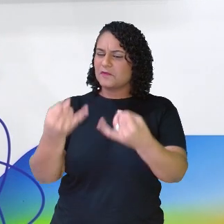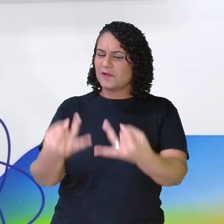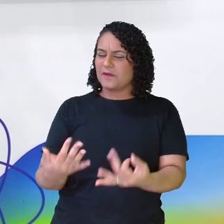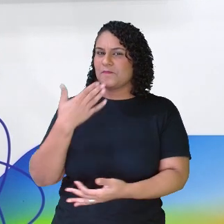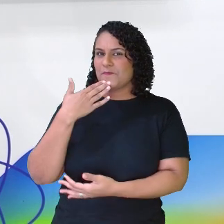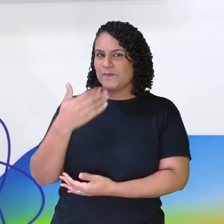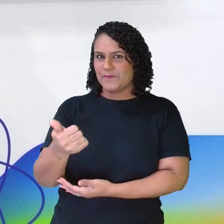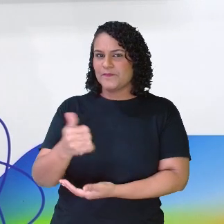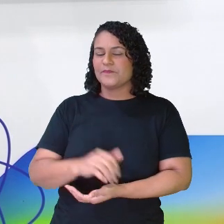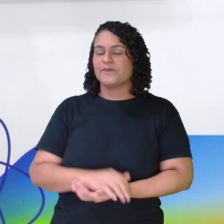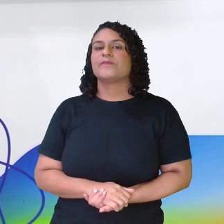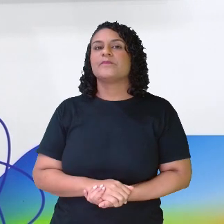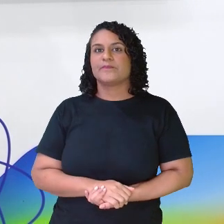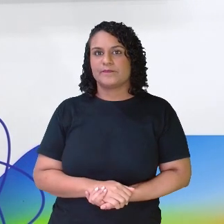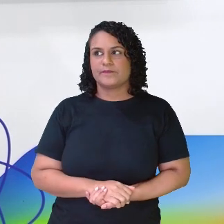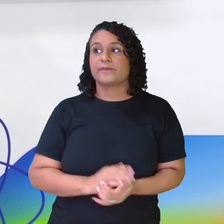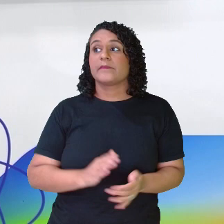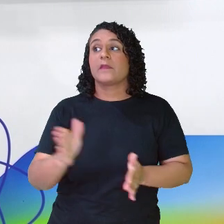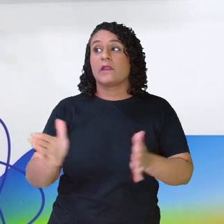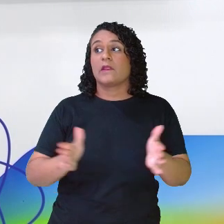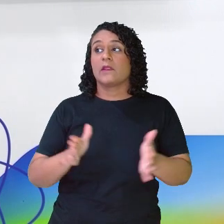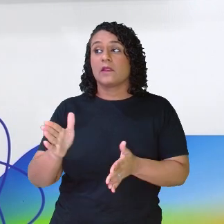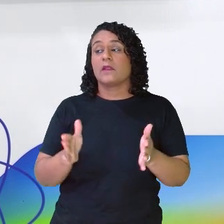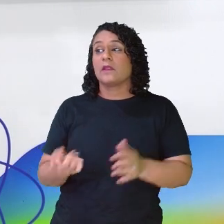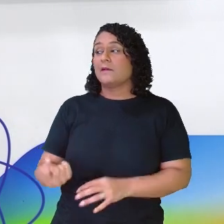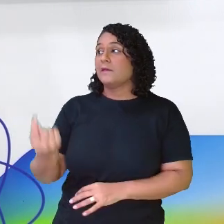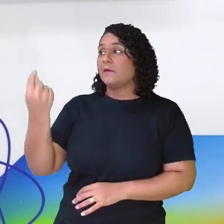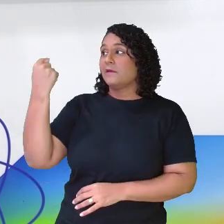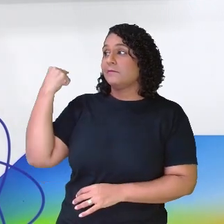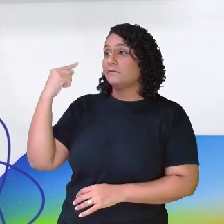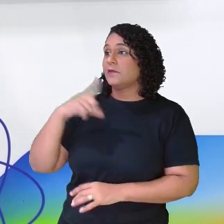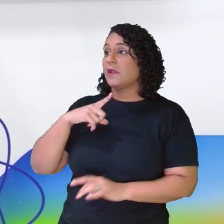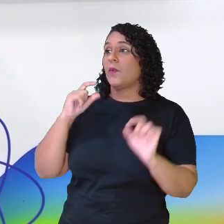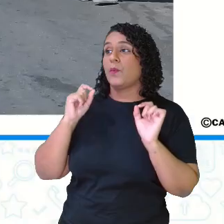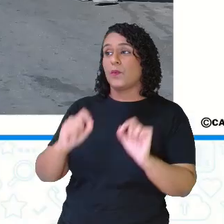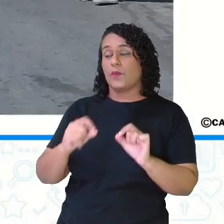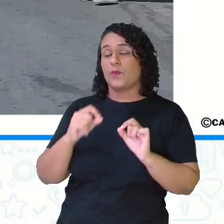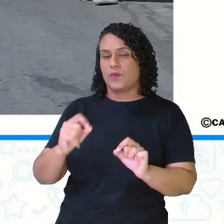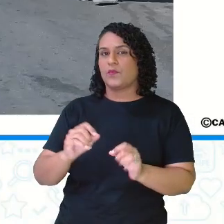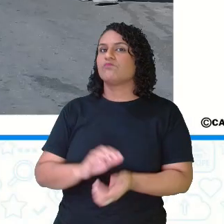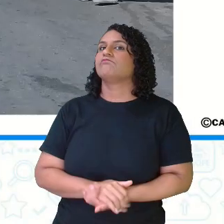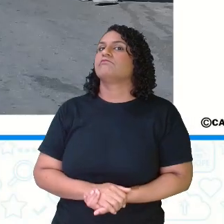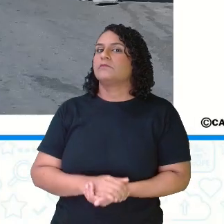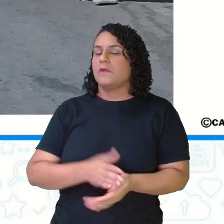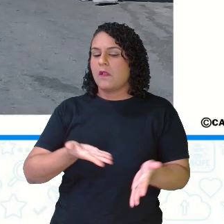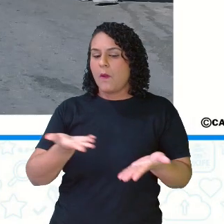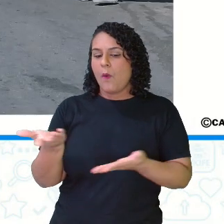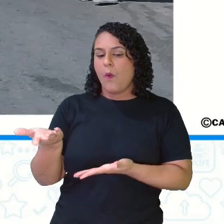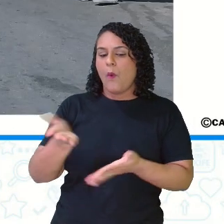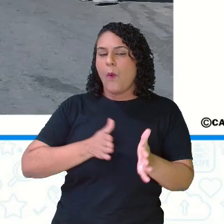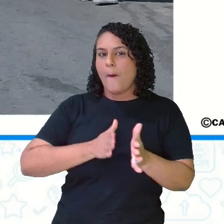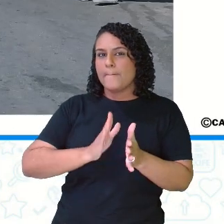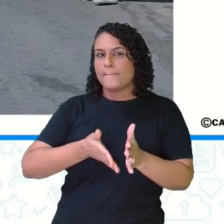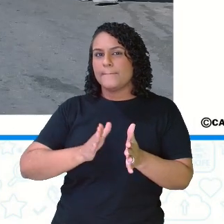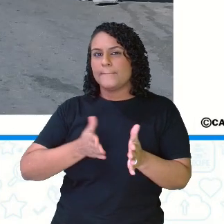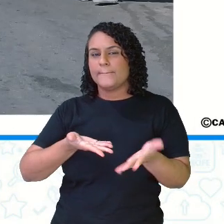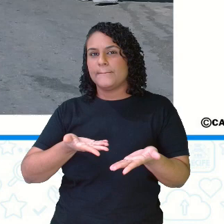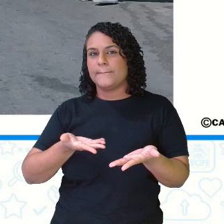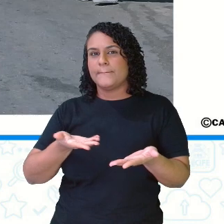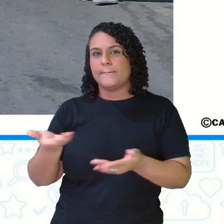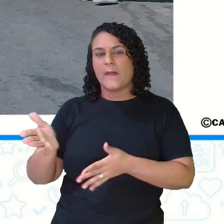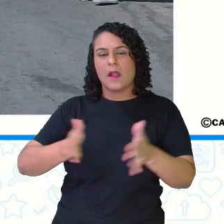que nós temos aí dessa época que surge, aí nós temos no período de produção de